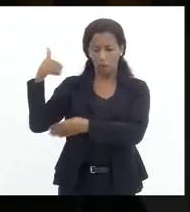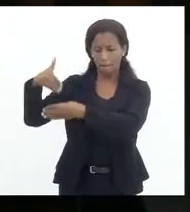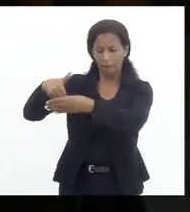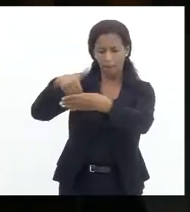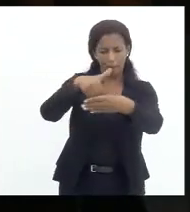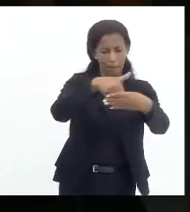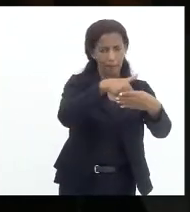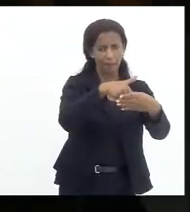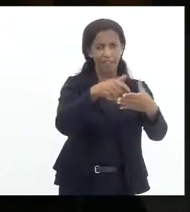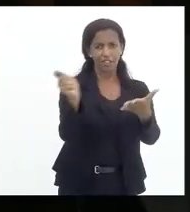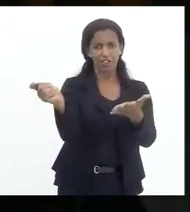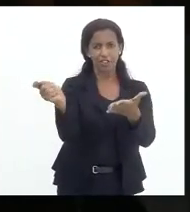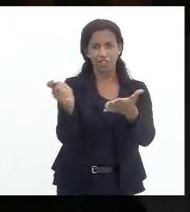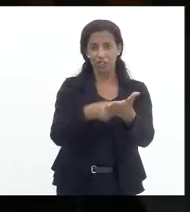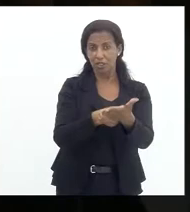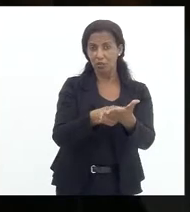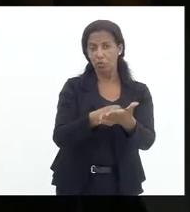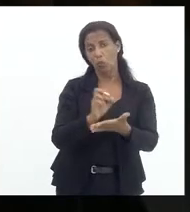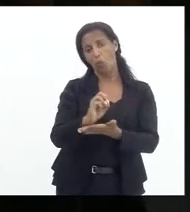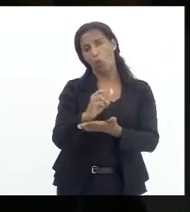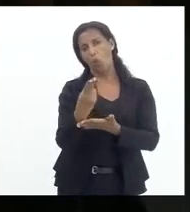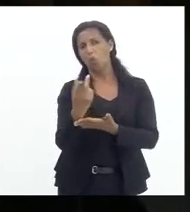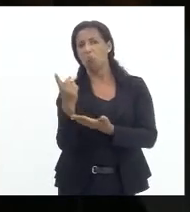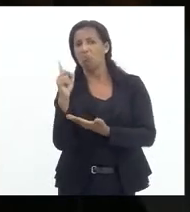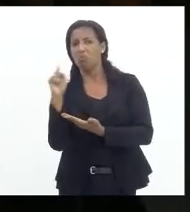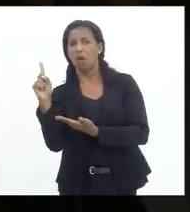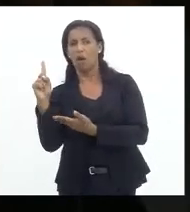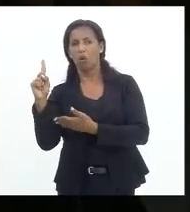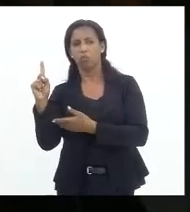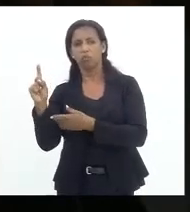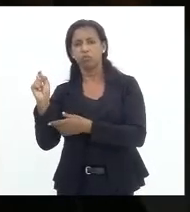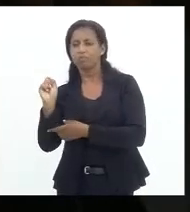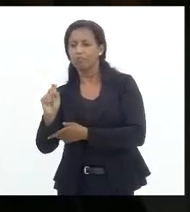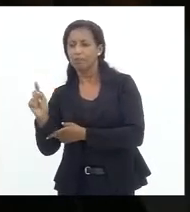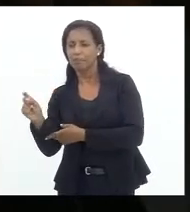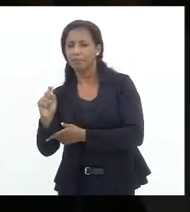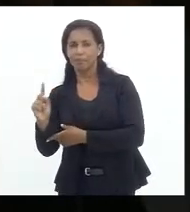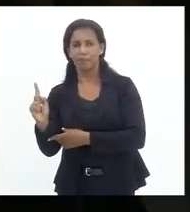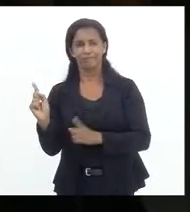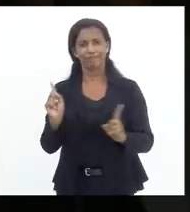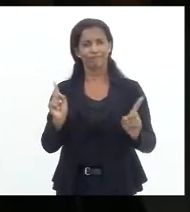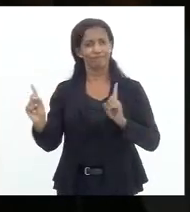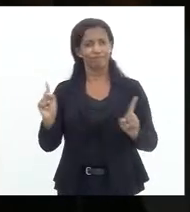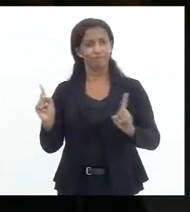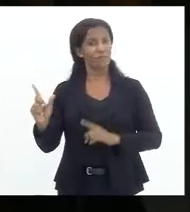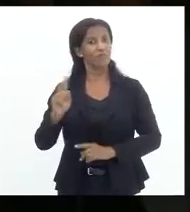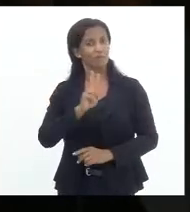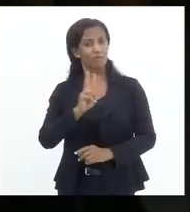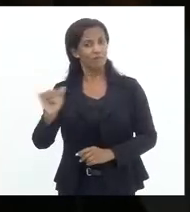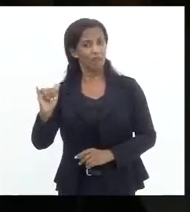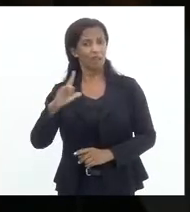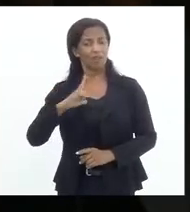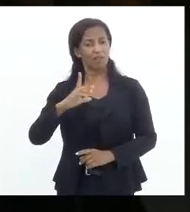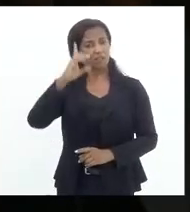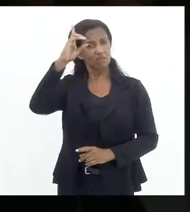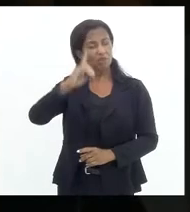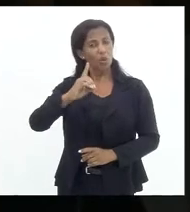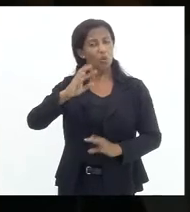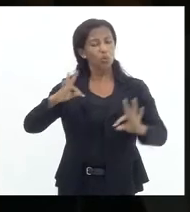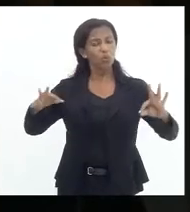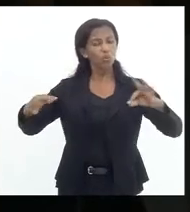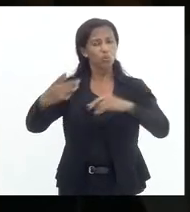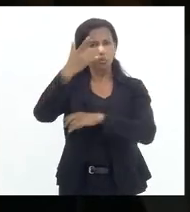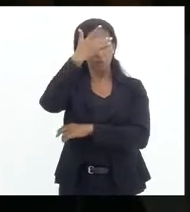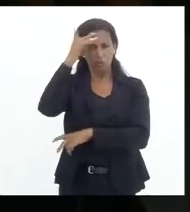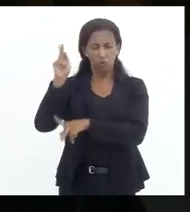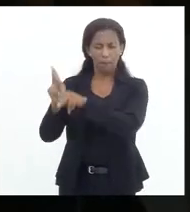os escritos ou não e haverá um dia o que a população como um